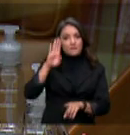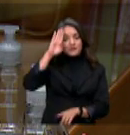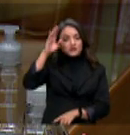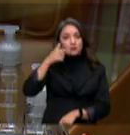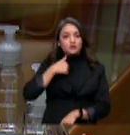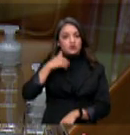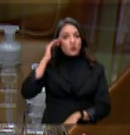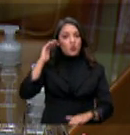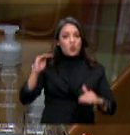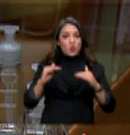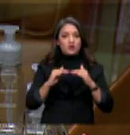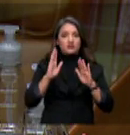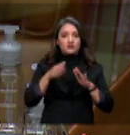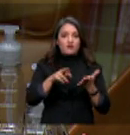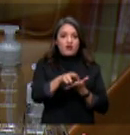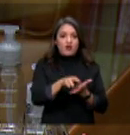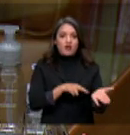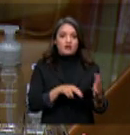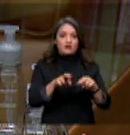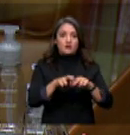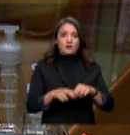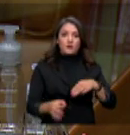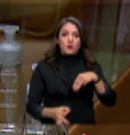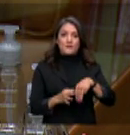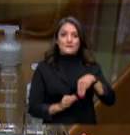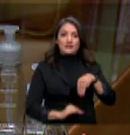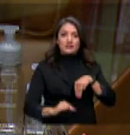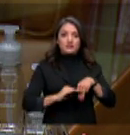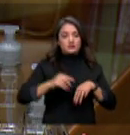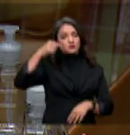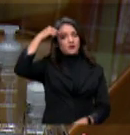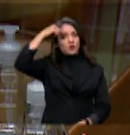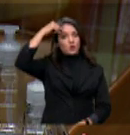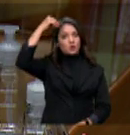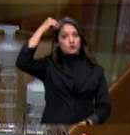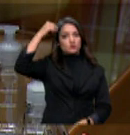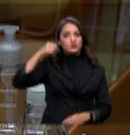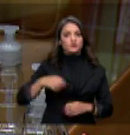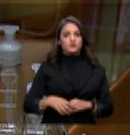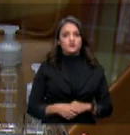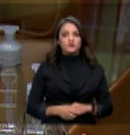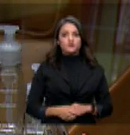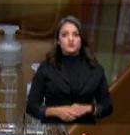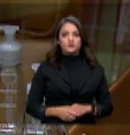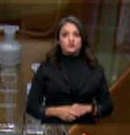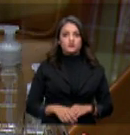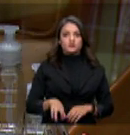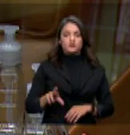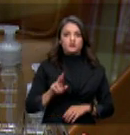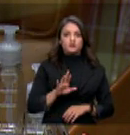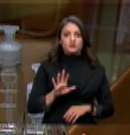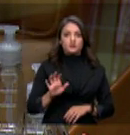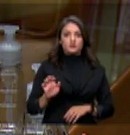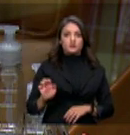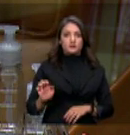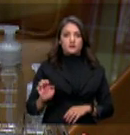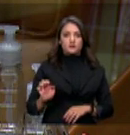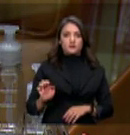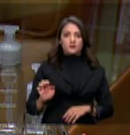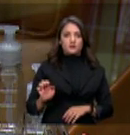acompanhei, que foi relatado pelo ministro Luiz Roberto Barroso, o recurso extraordinário